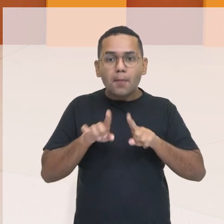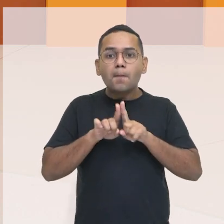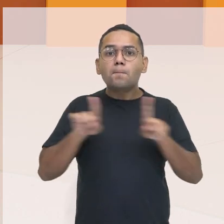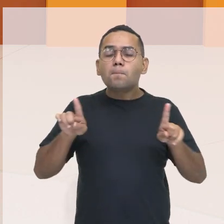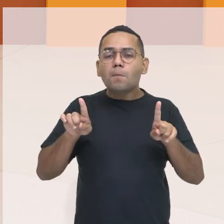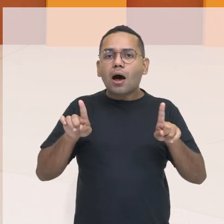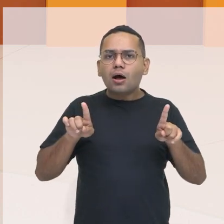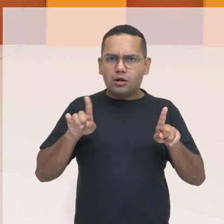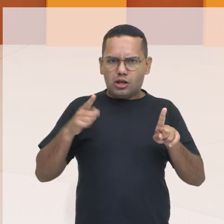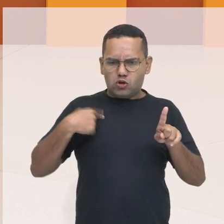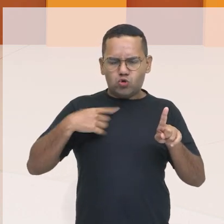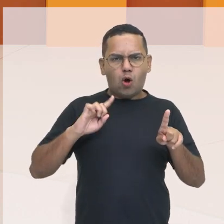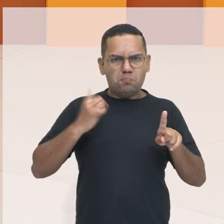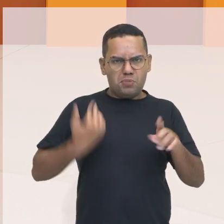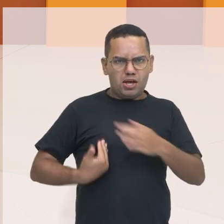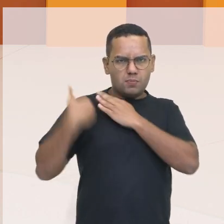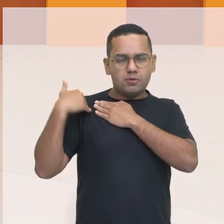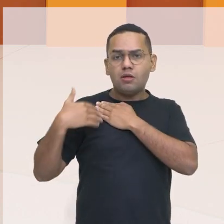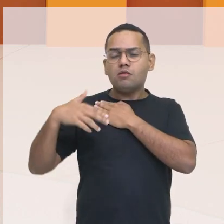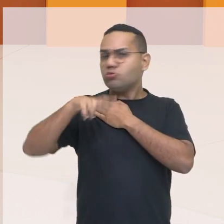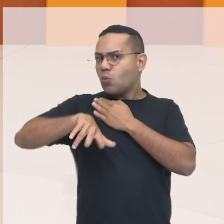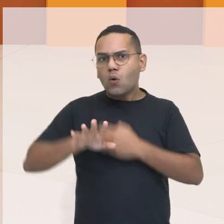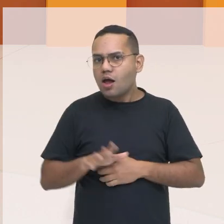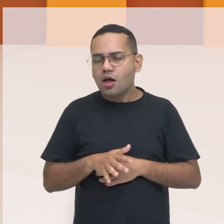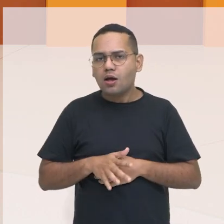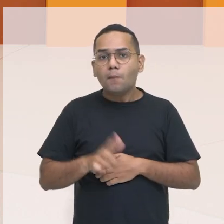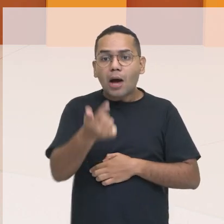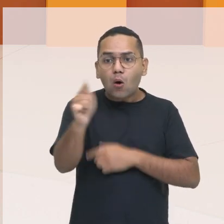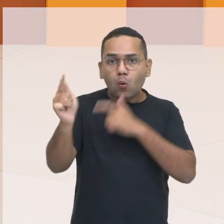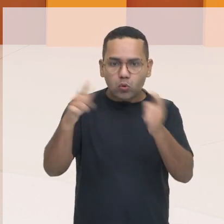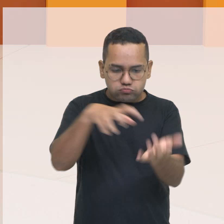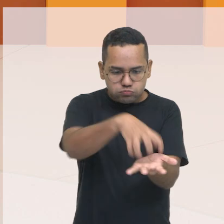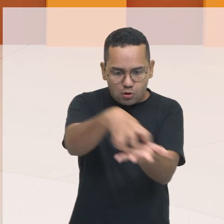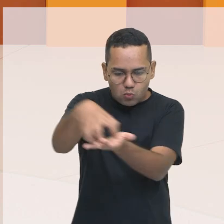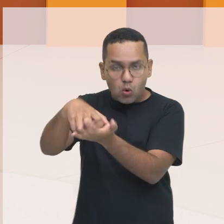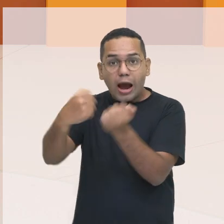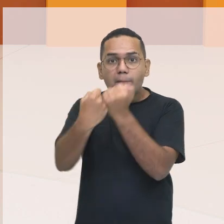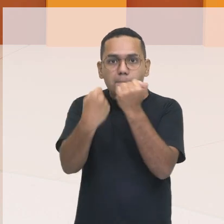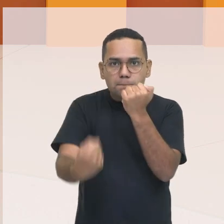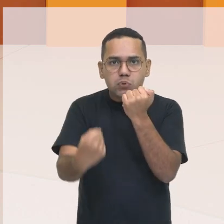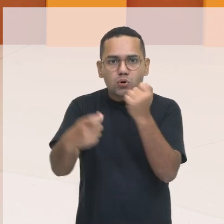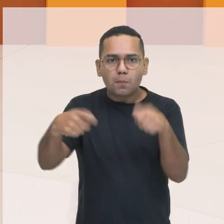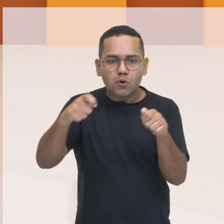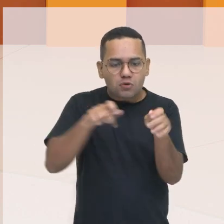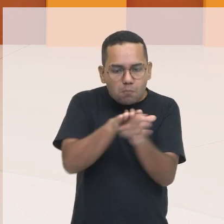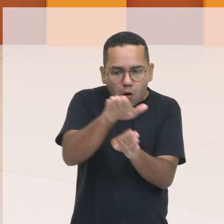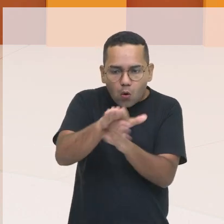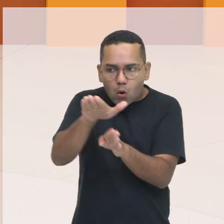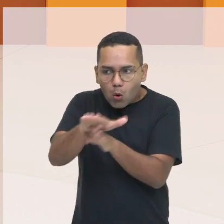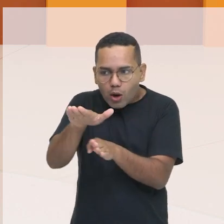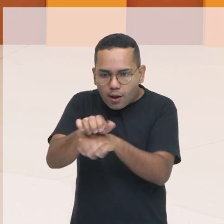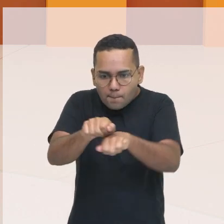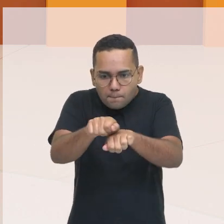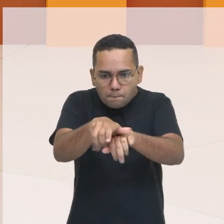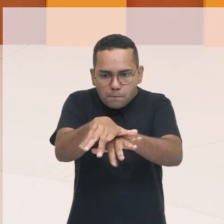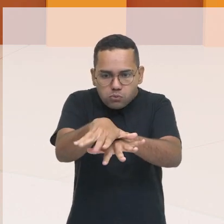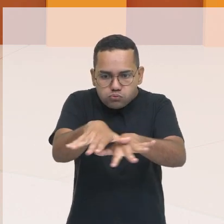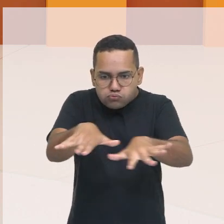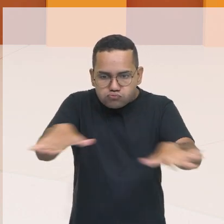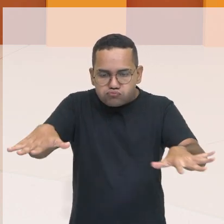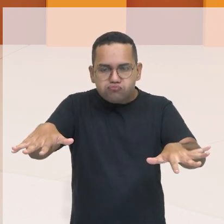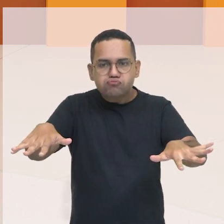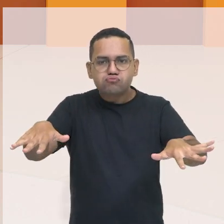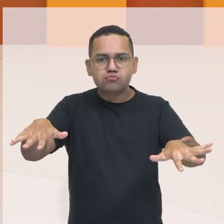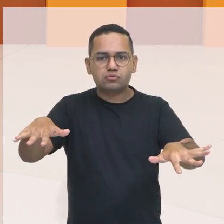estou delegando a instituições menores, entre aspas, a ideia desse poder disfarçado e que